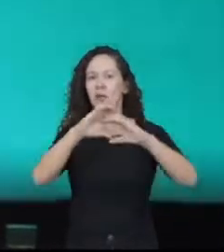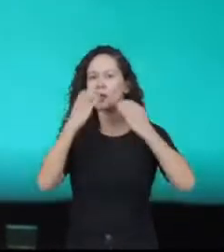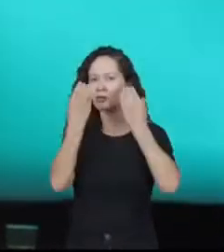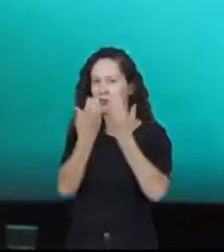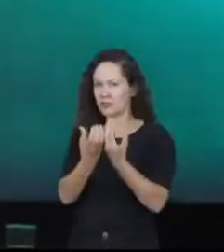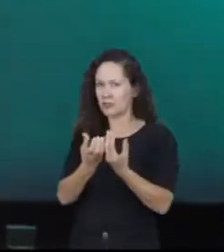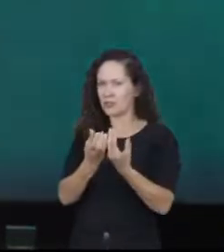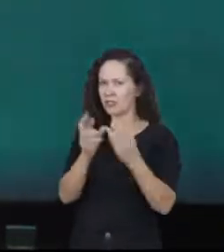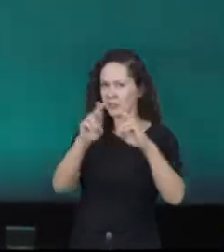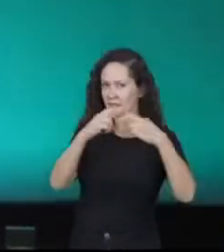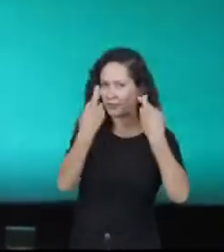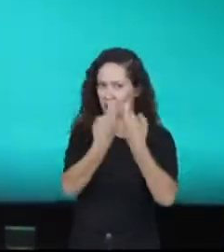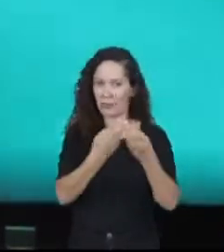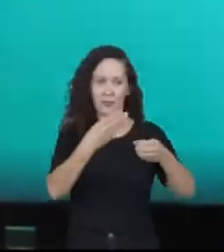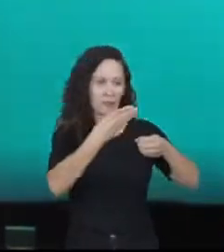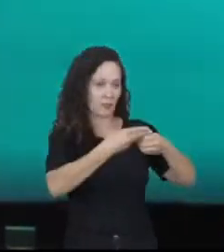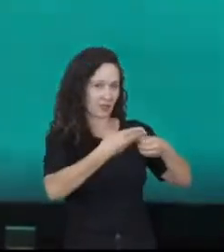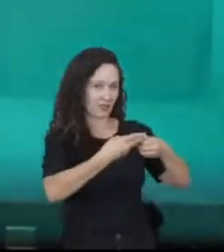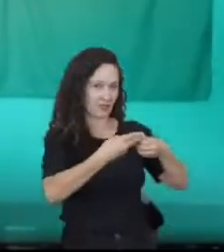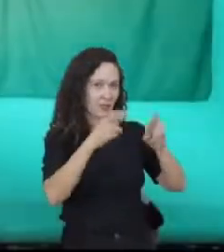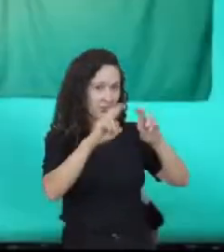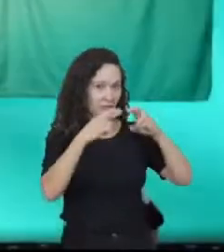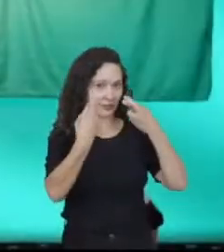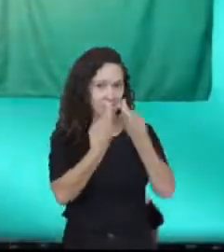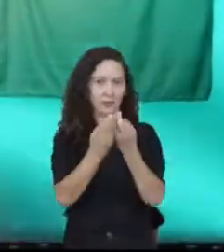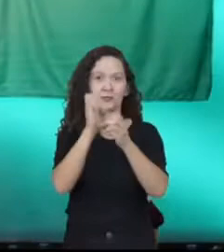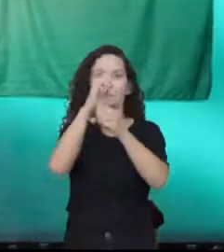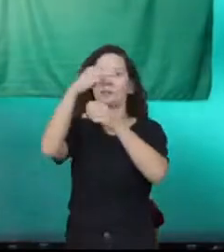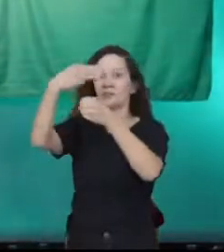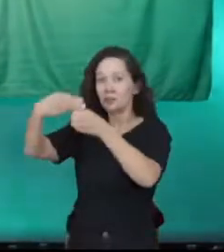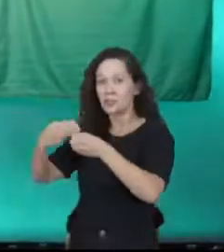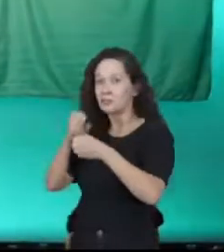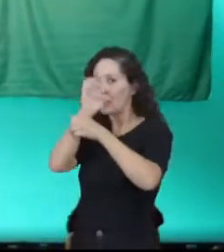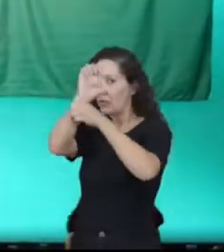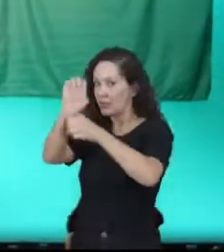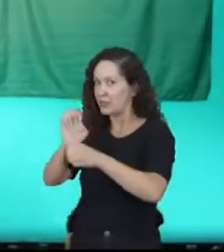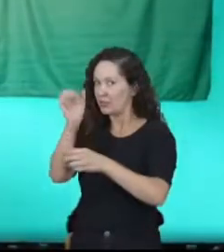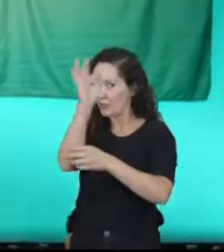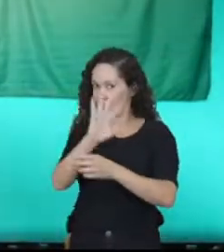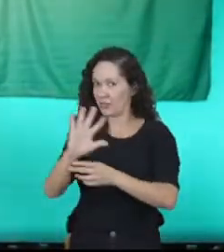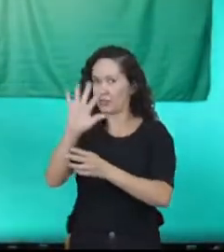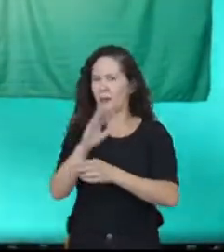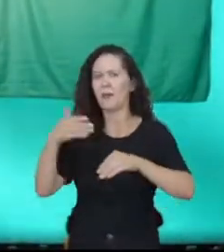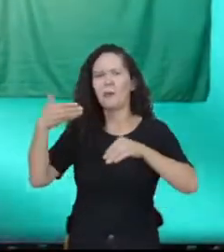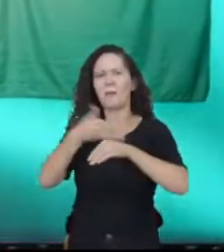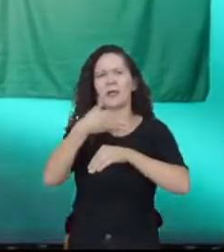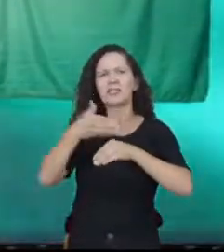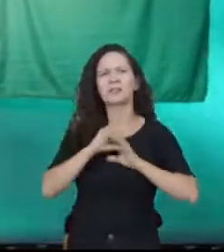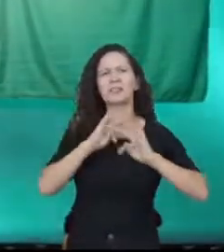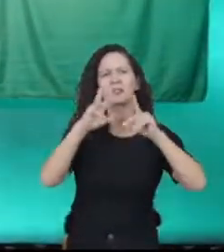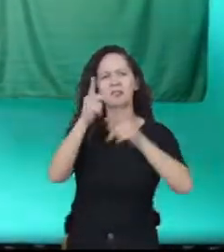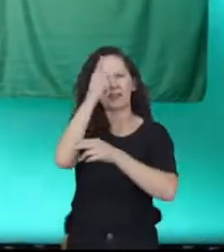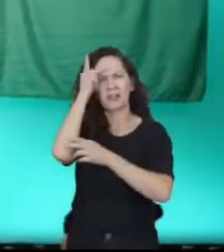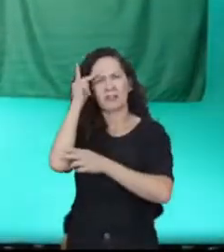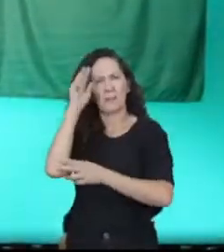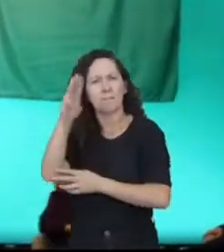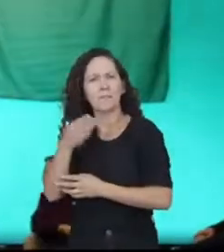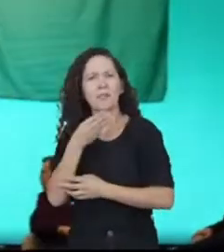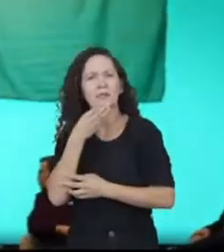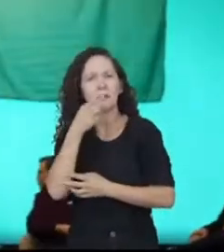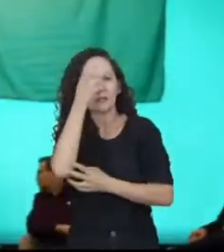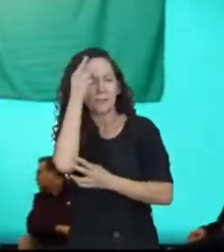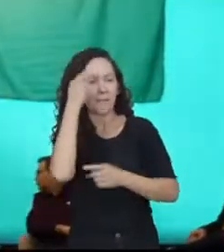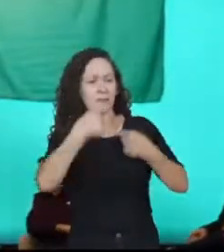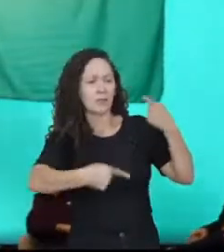municipal, estadual e nacional, com a participação de milhões de pessoas, para discutir os mais